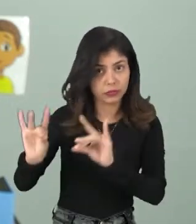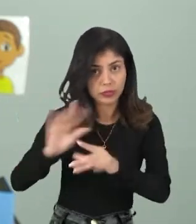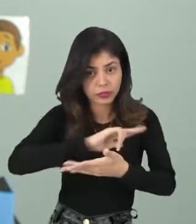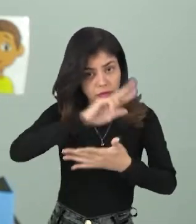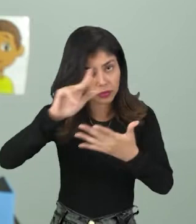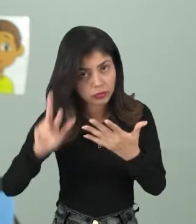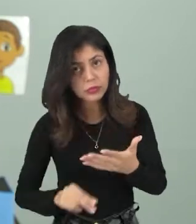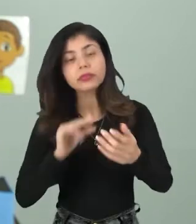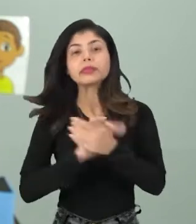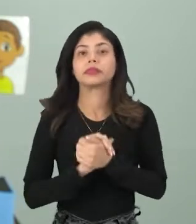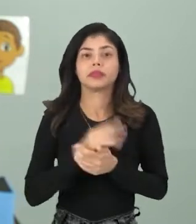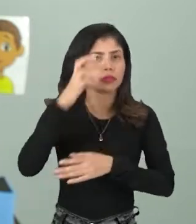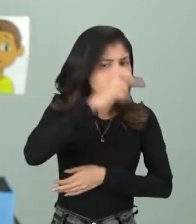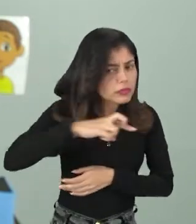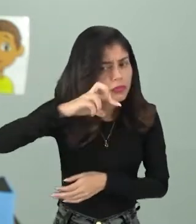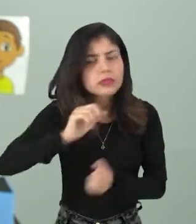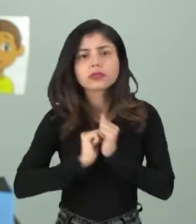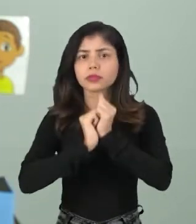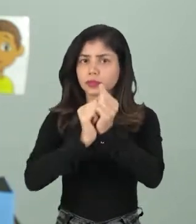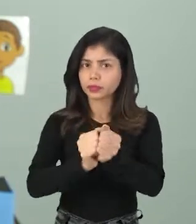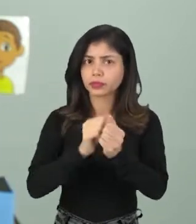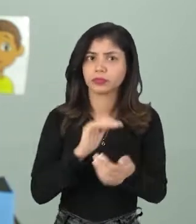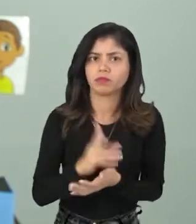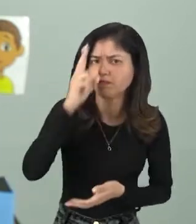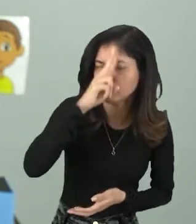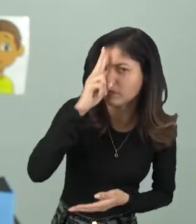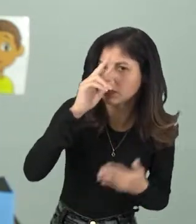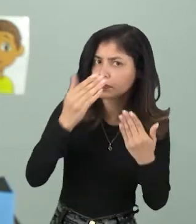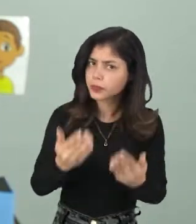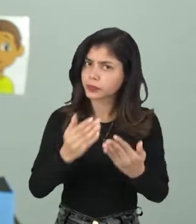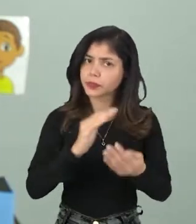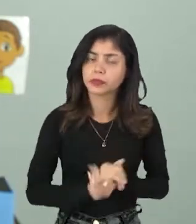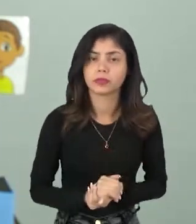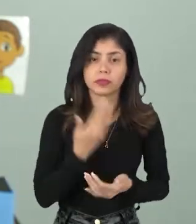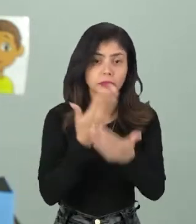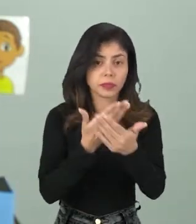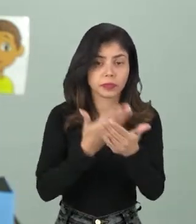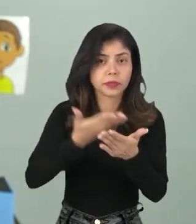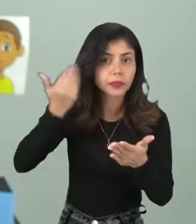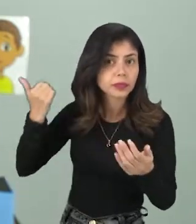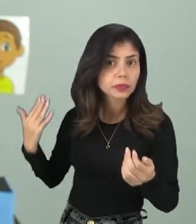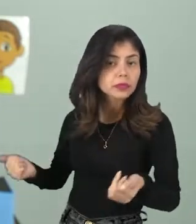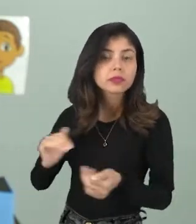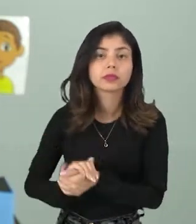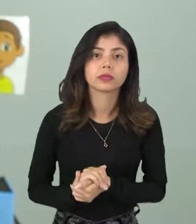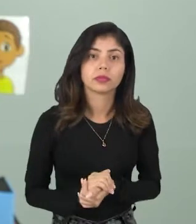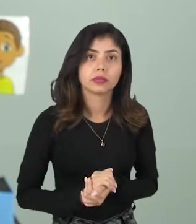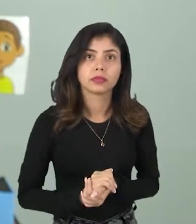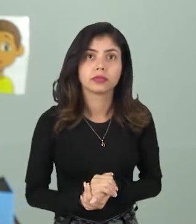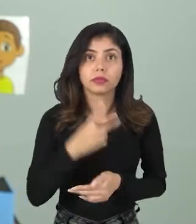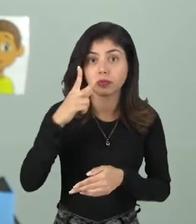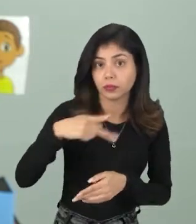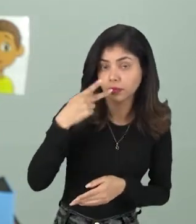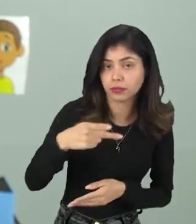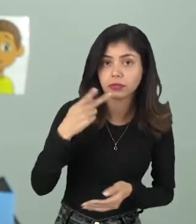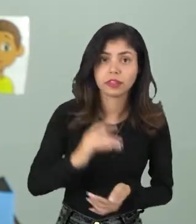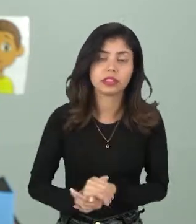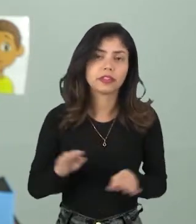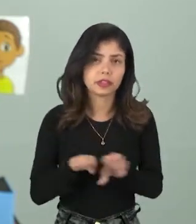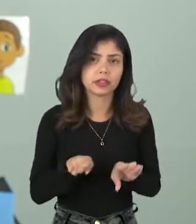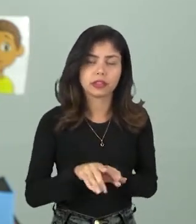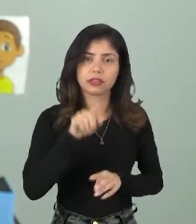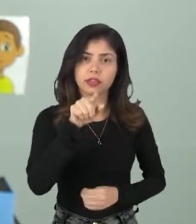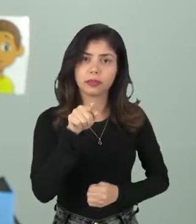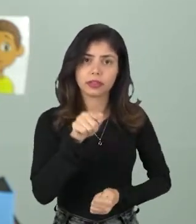para que nós possamos analisar juntos deixa eu te lembrar nas aulas anteriores aulas passadas eu te falei sobre alguns